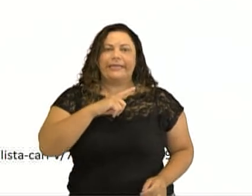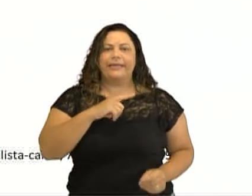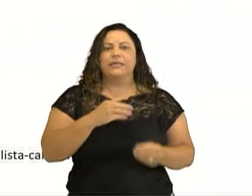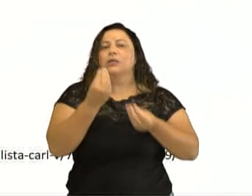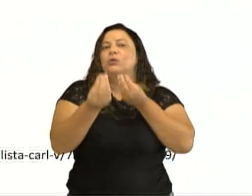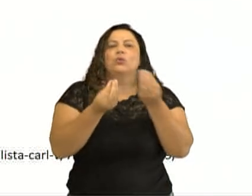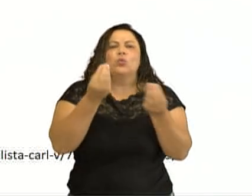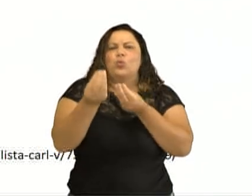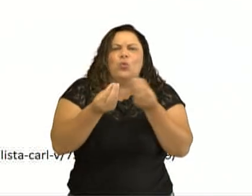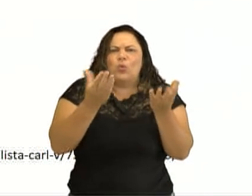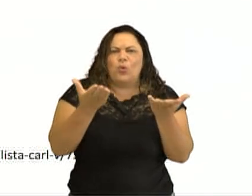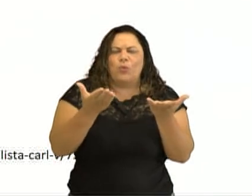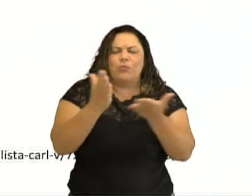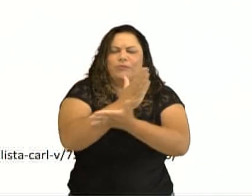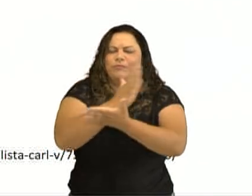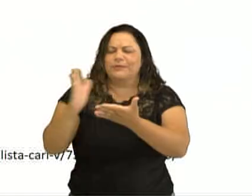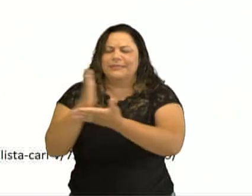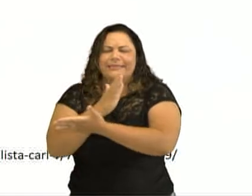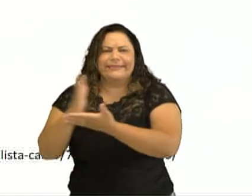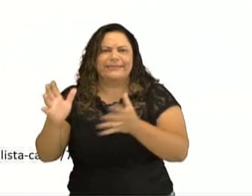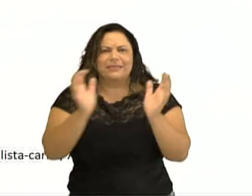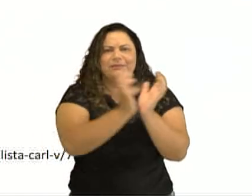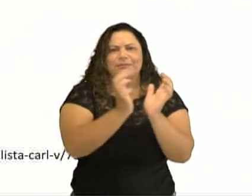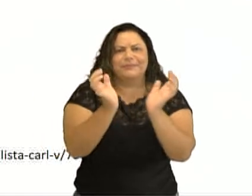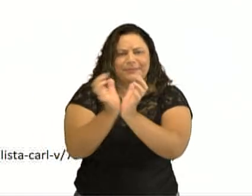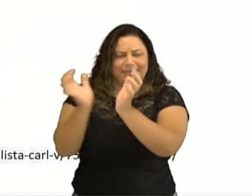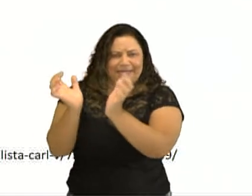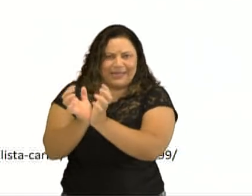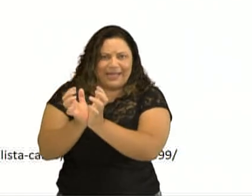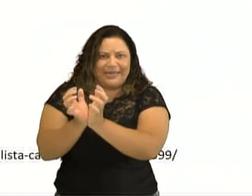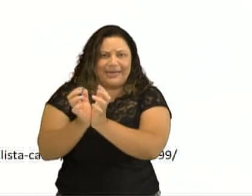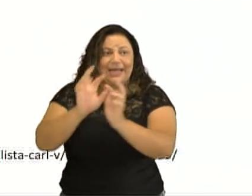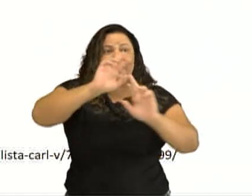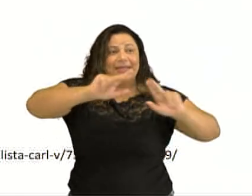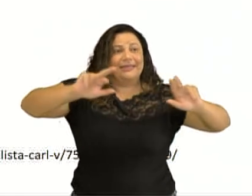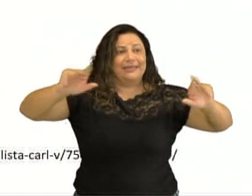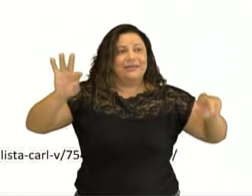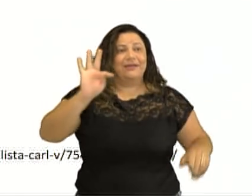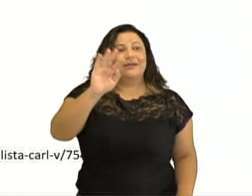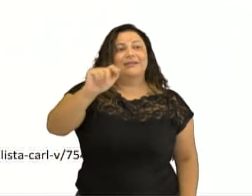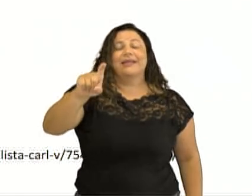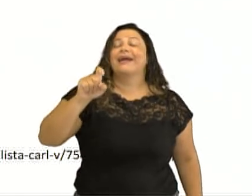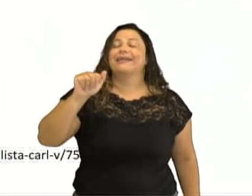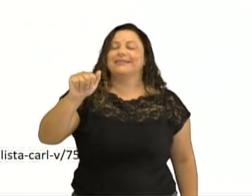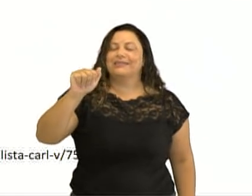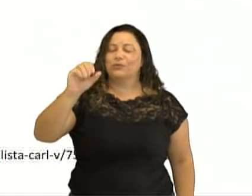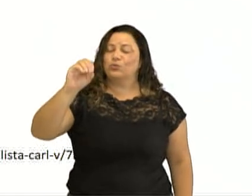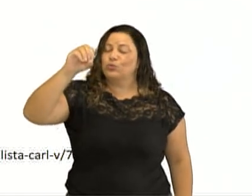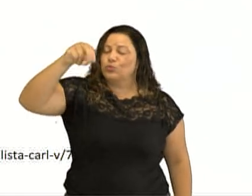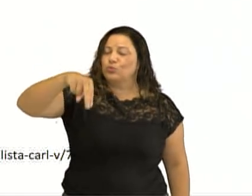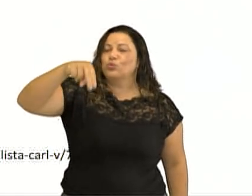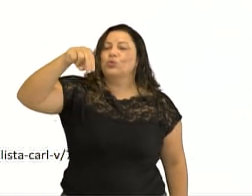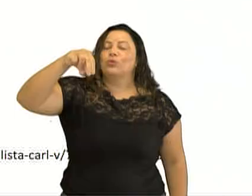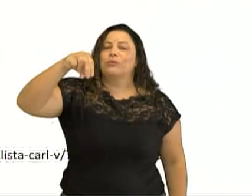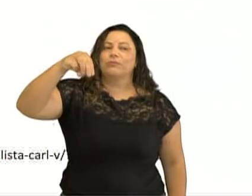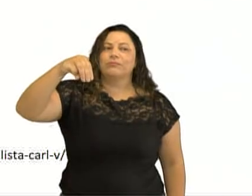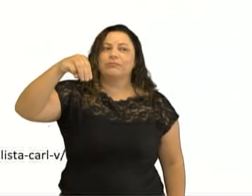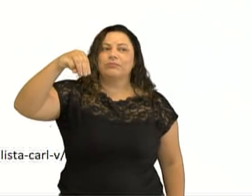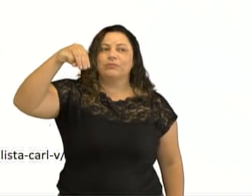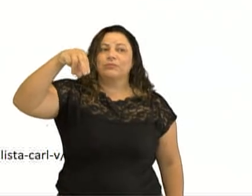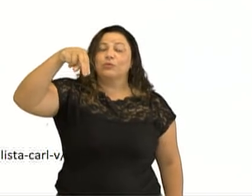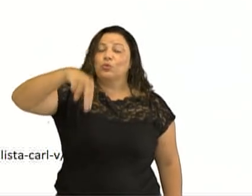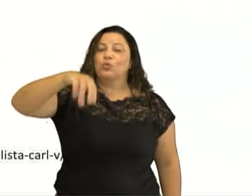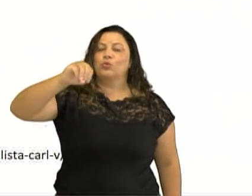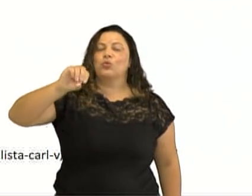classificar os organismos, de acordo com a classificação taxonômica, onde nós temos níveis